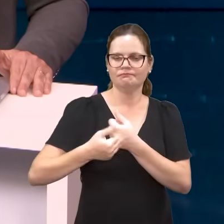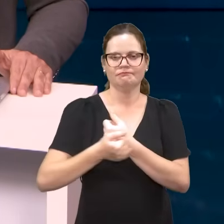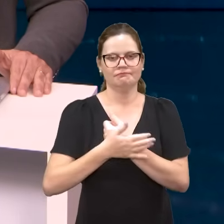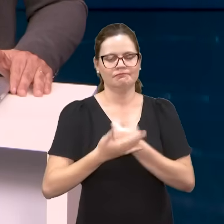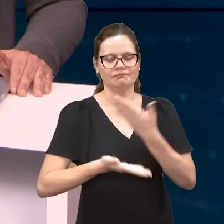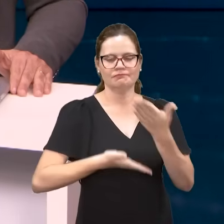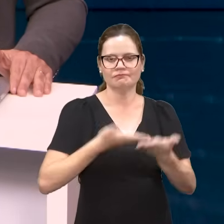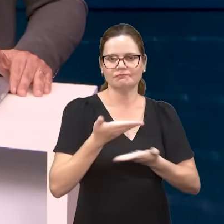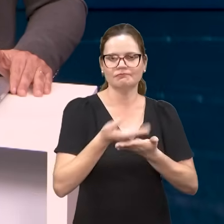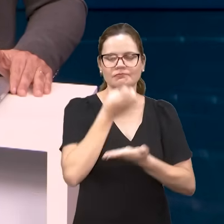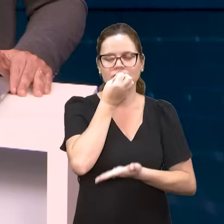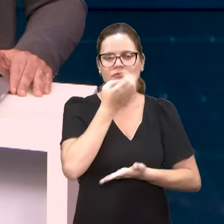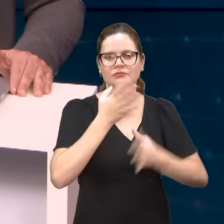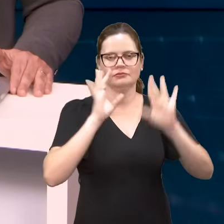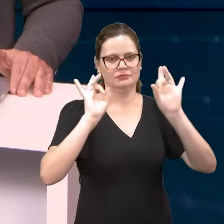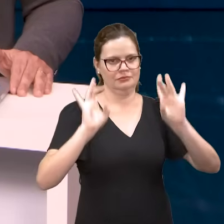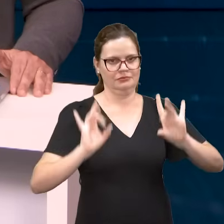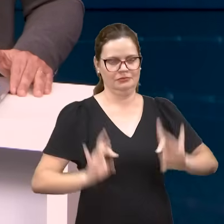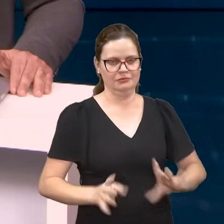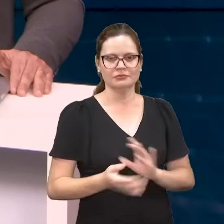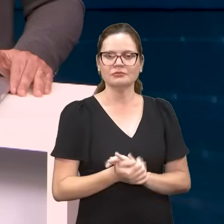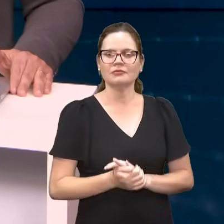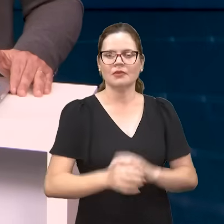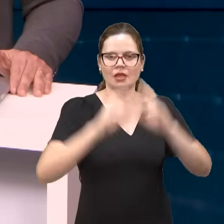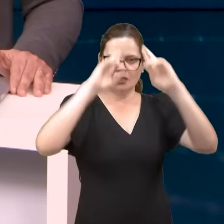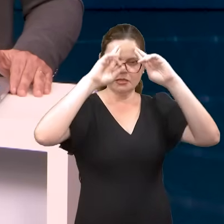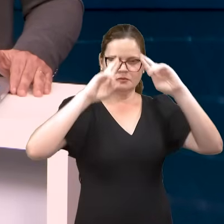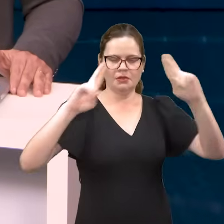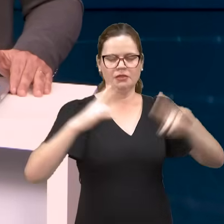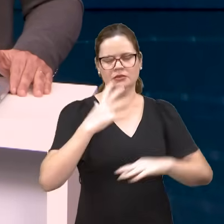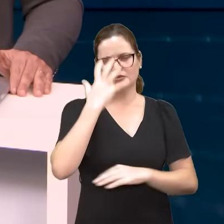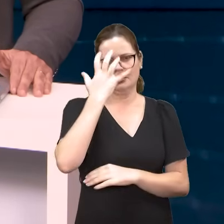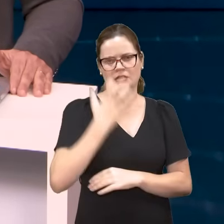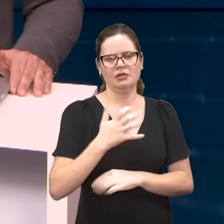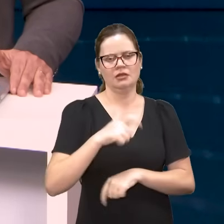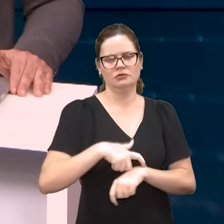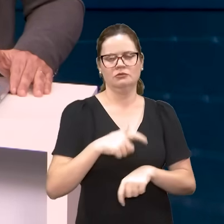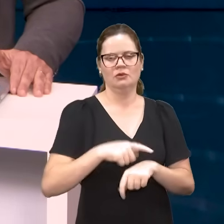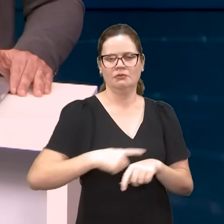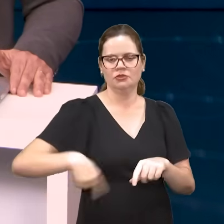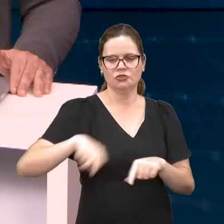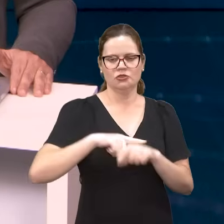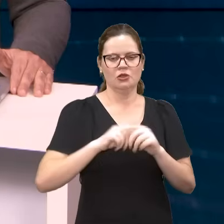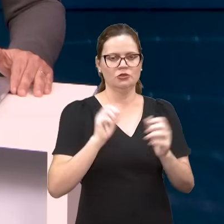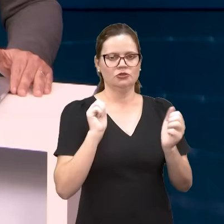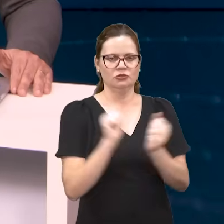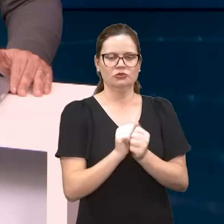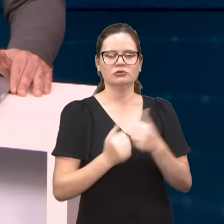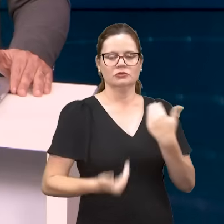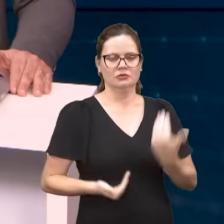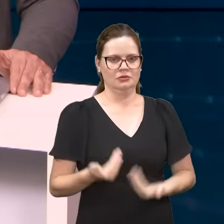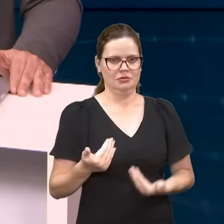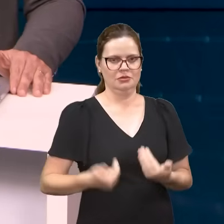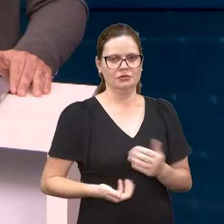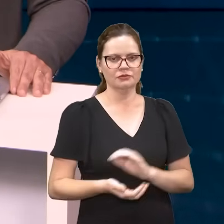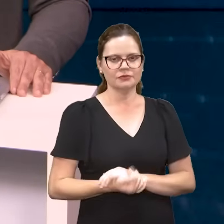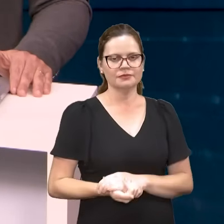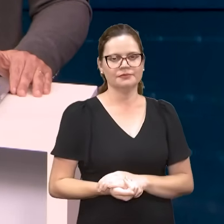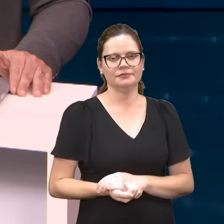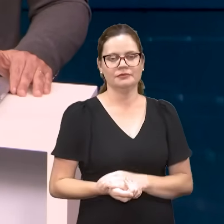trataram o momento tão especial, respeitando a seriedade ali, juntamente com os nossos queridos